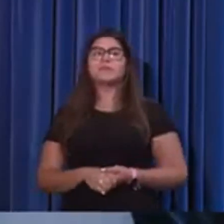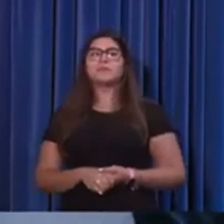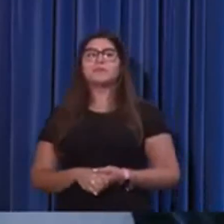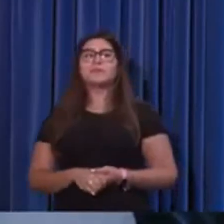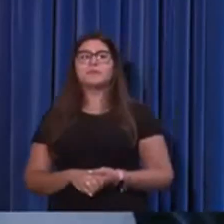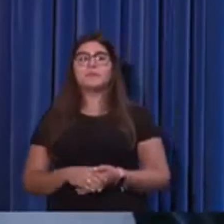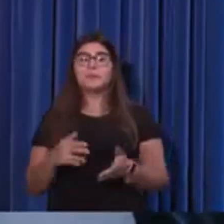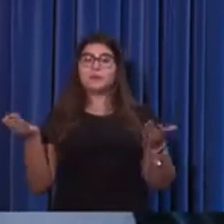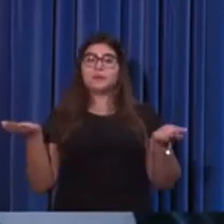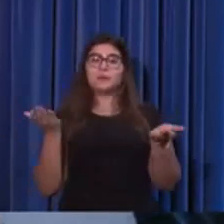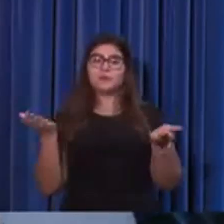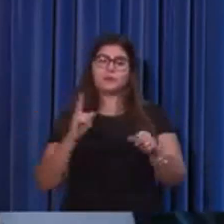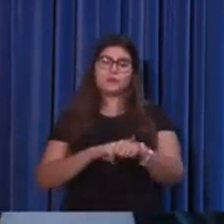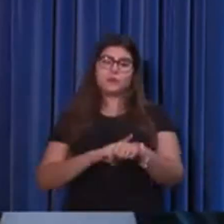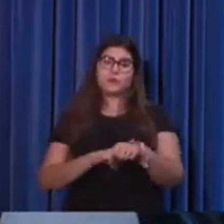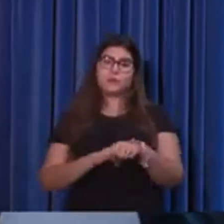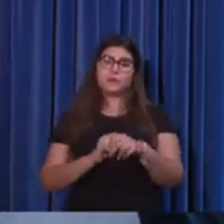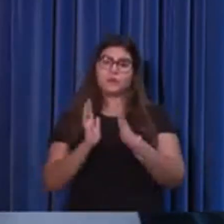Agora é o nosso momento de oração.